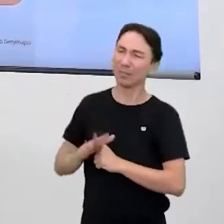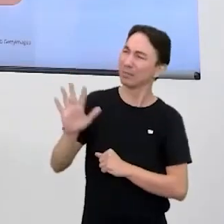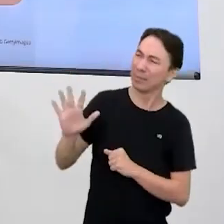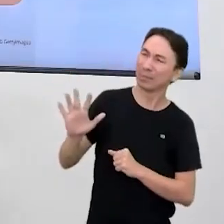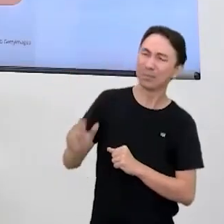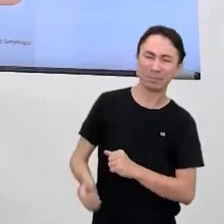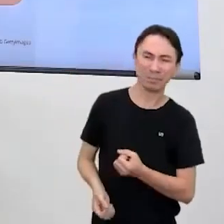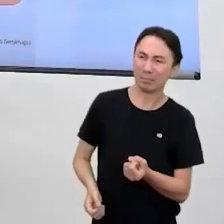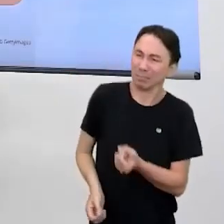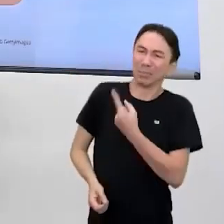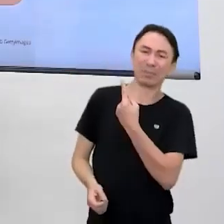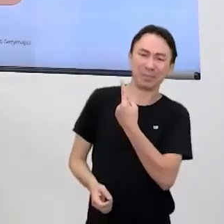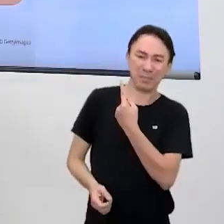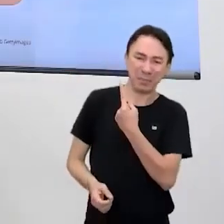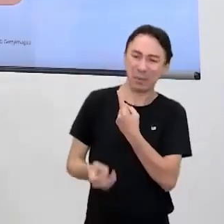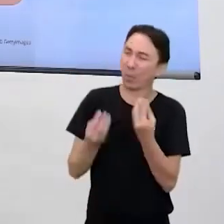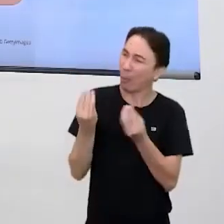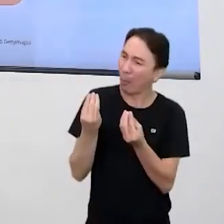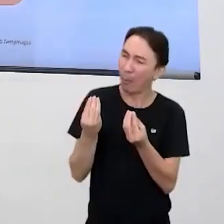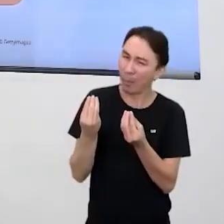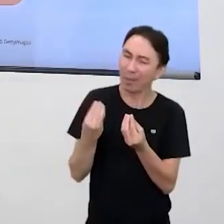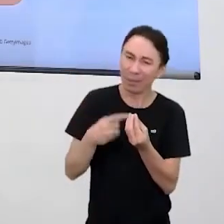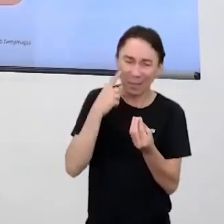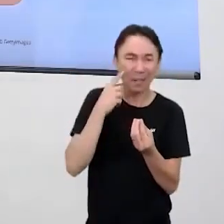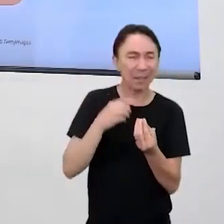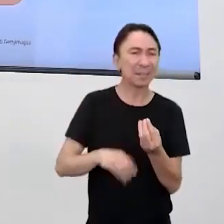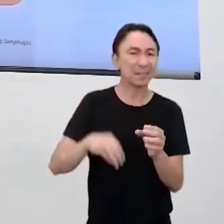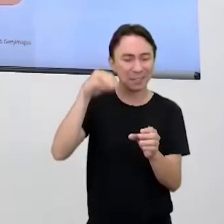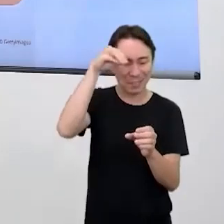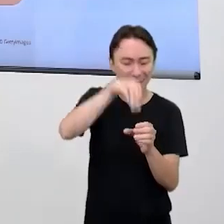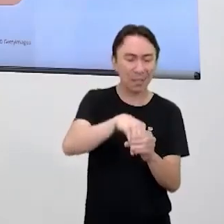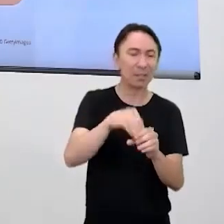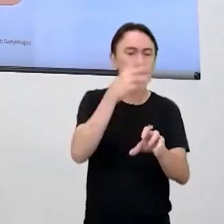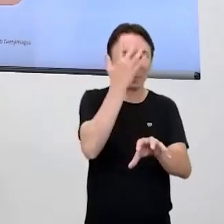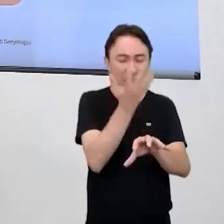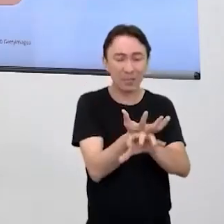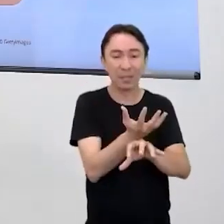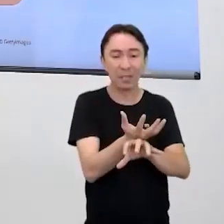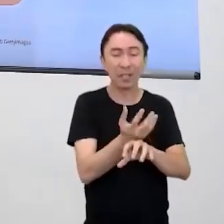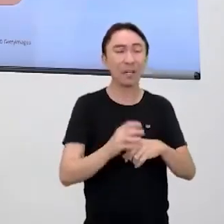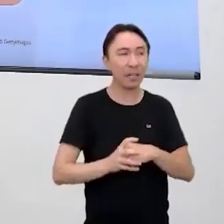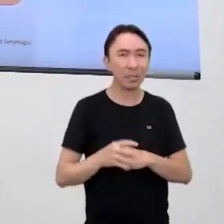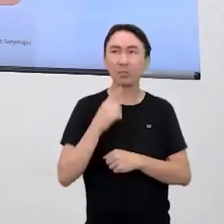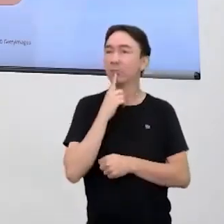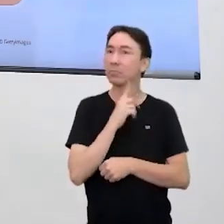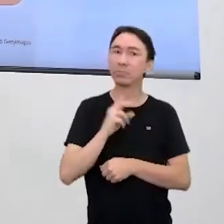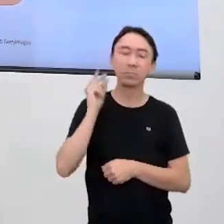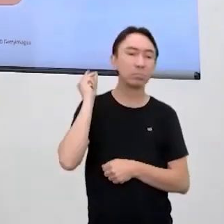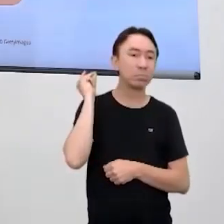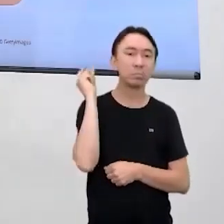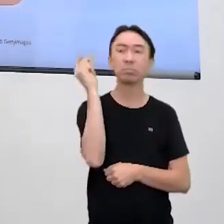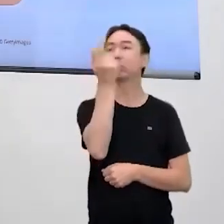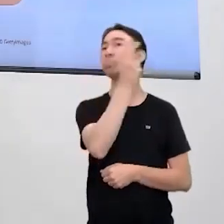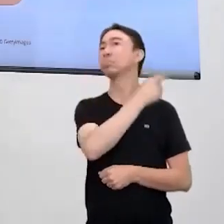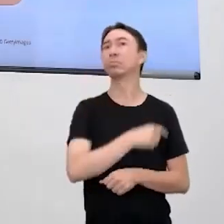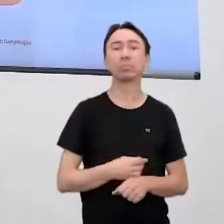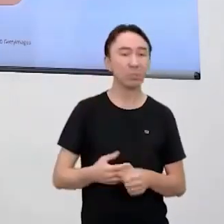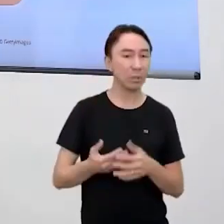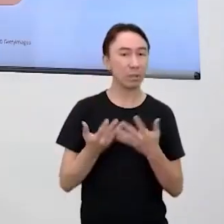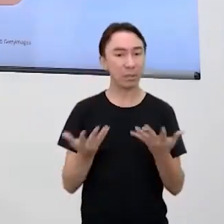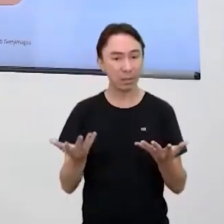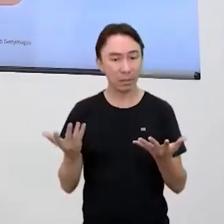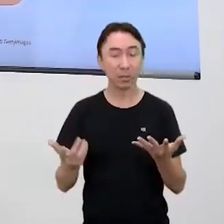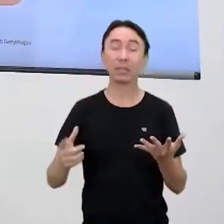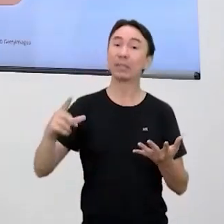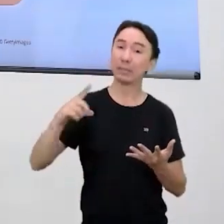componente e aí acabou me despertando, me linkando, melhor dizendo, a riqueza de